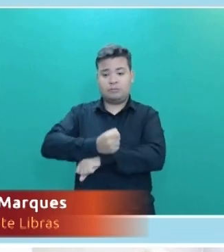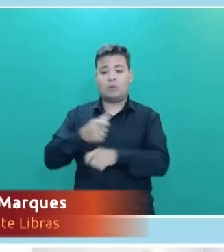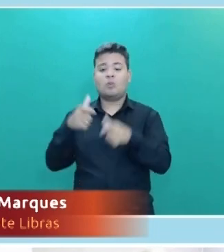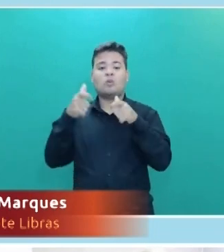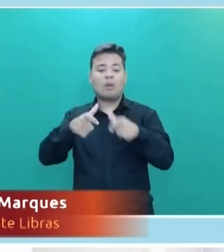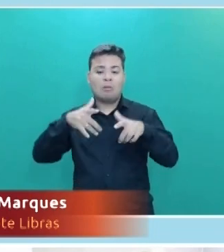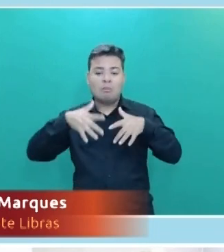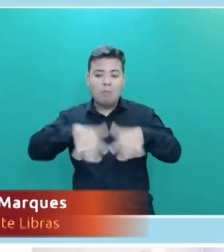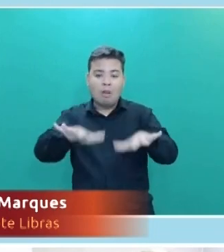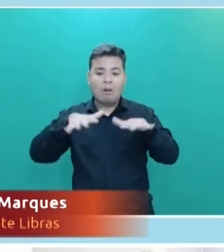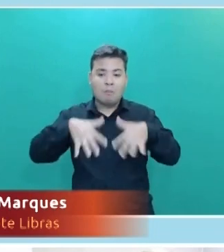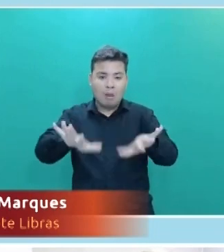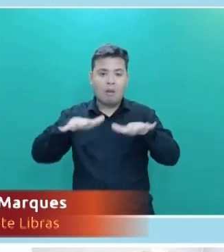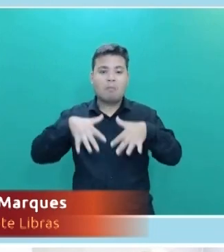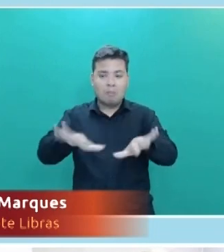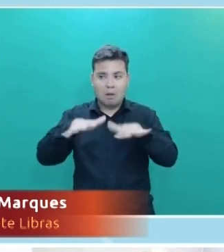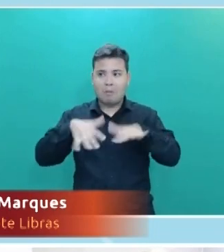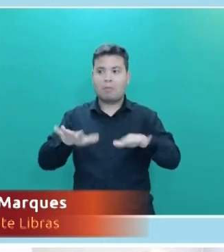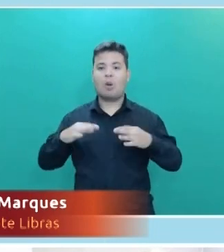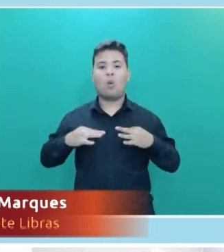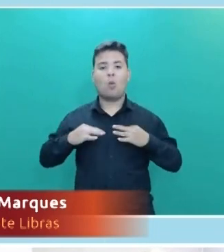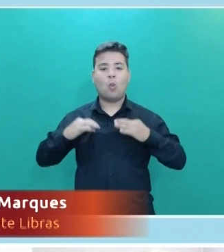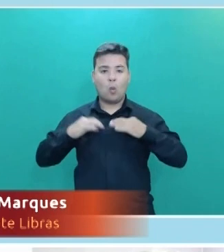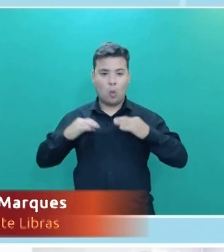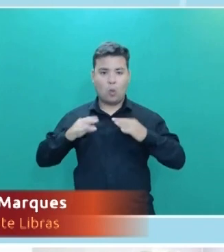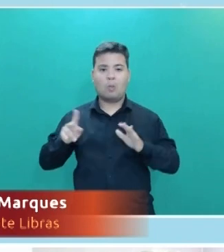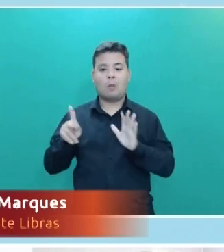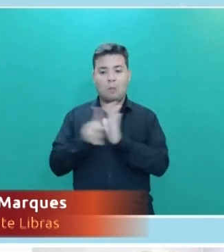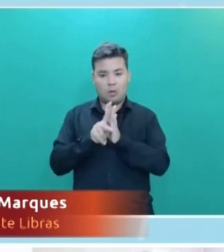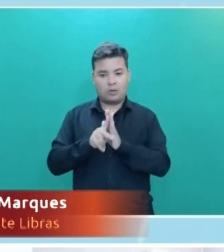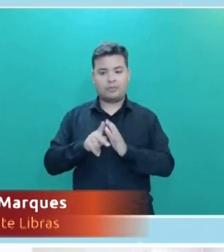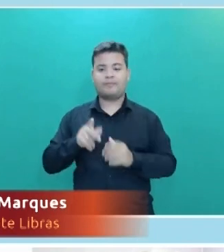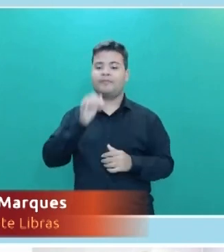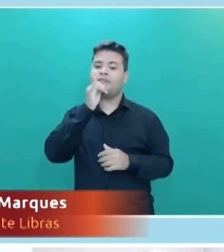confecção. Mulheres